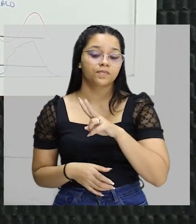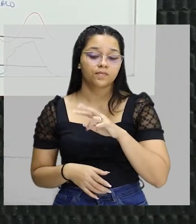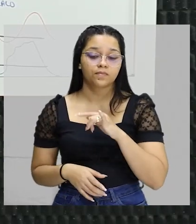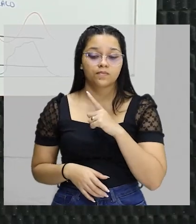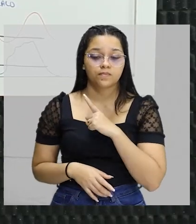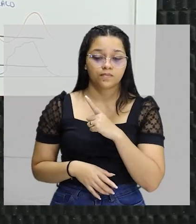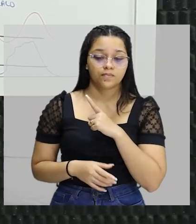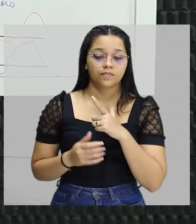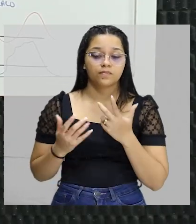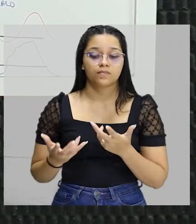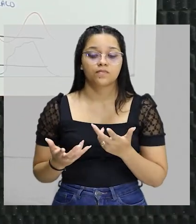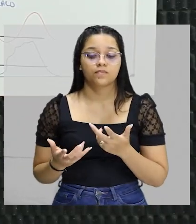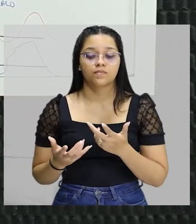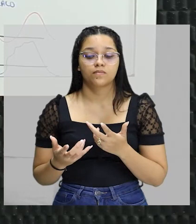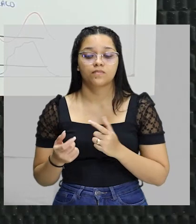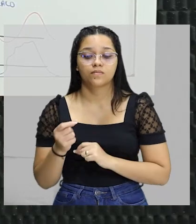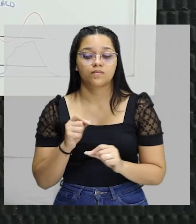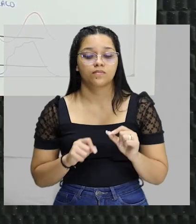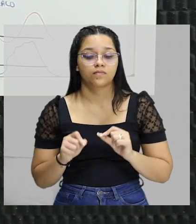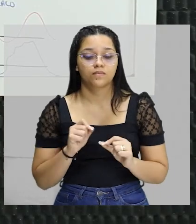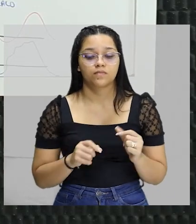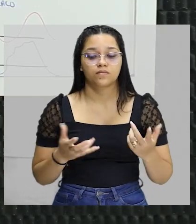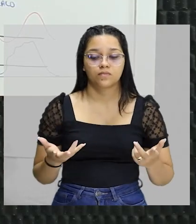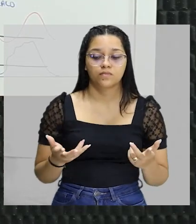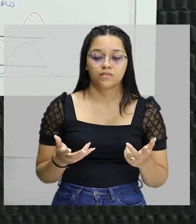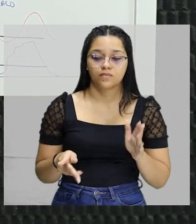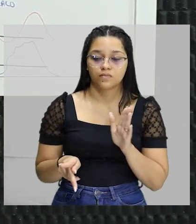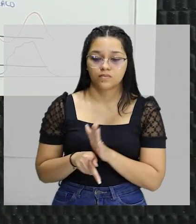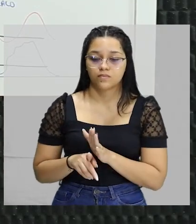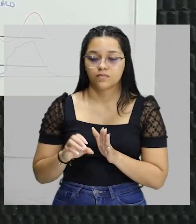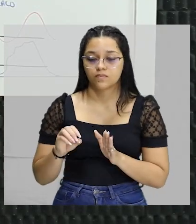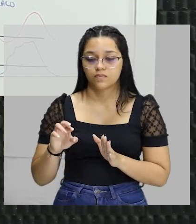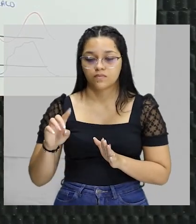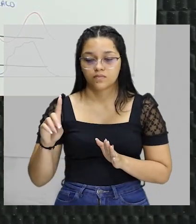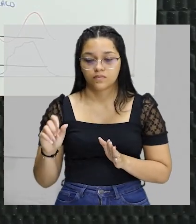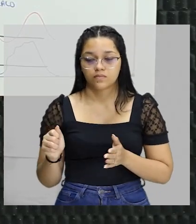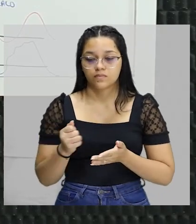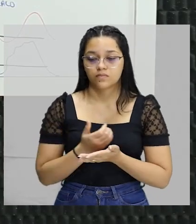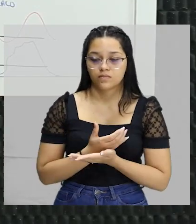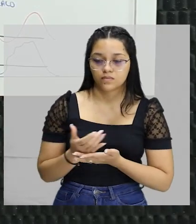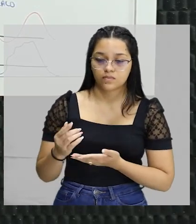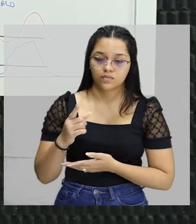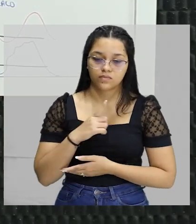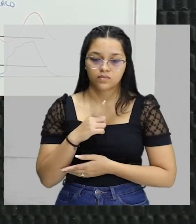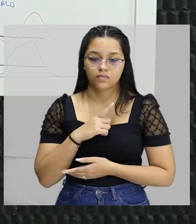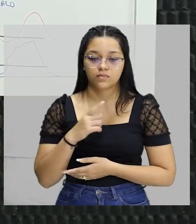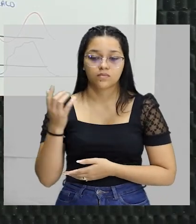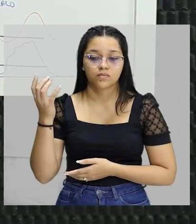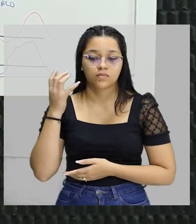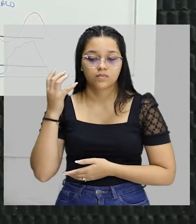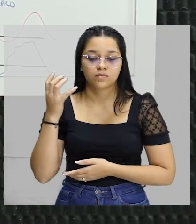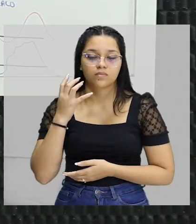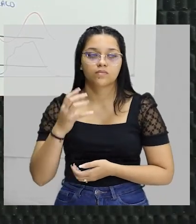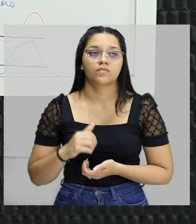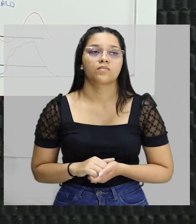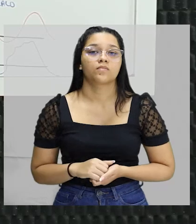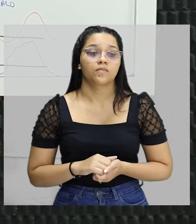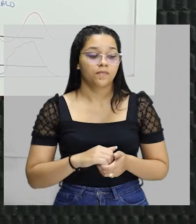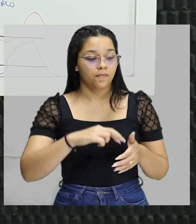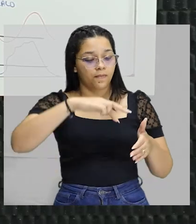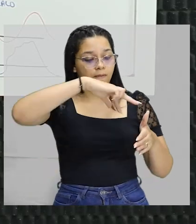emitindo ali, você começa a bater naquela corda e essa corda começa a emitir o som. O